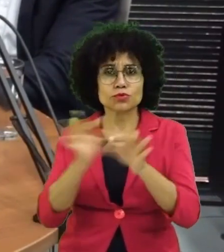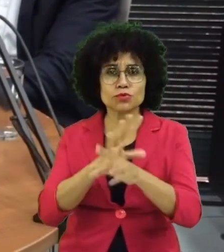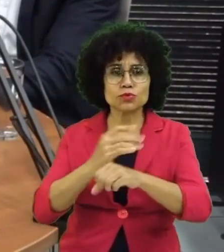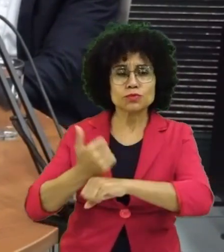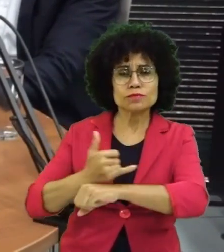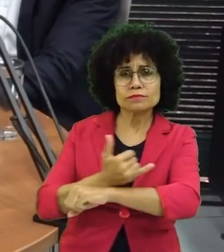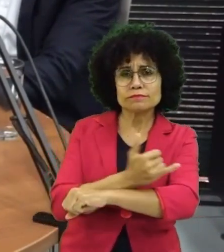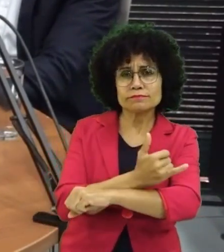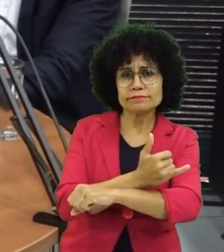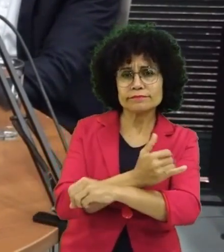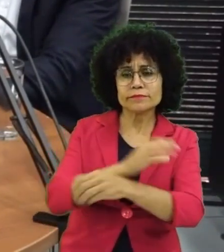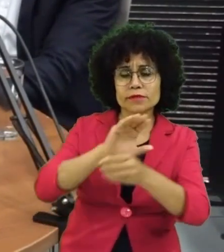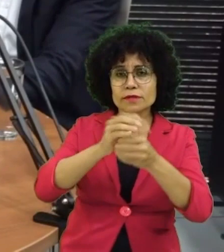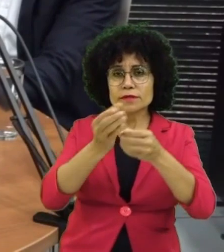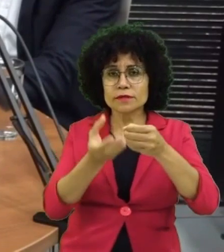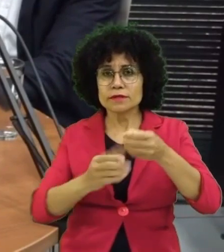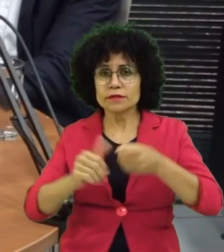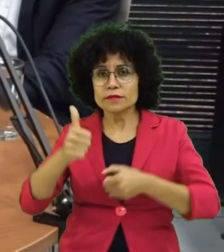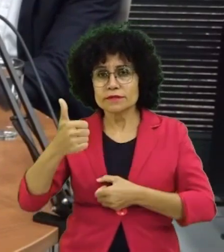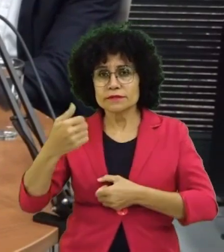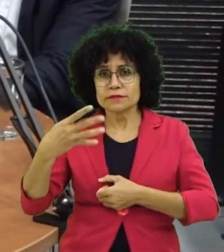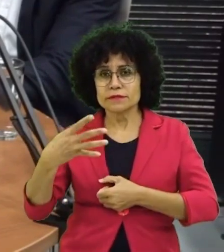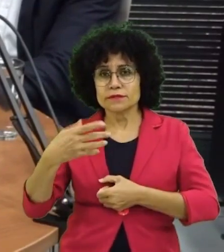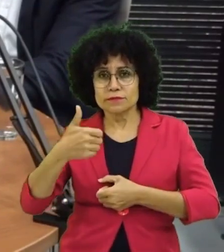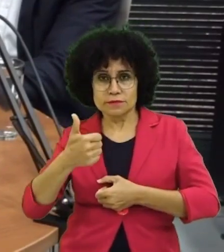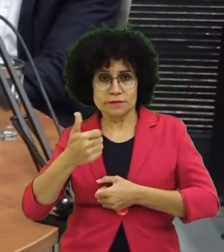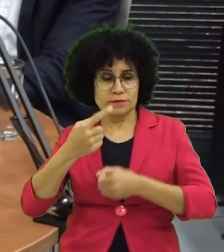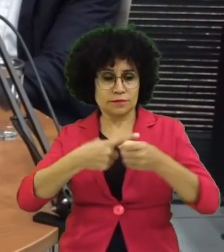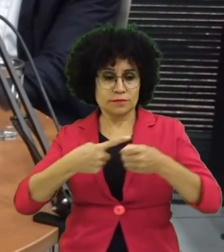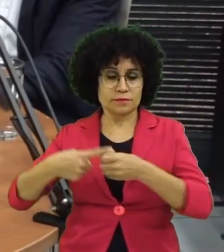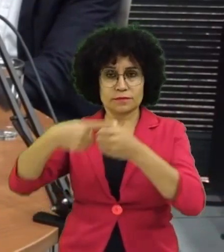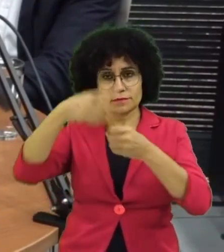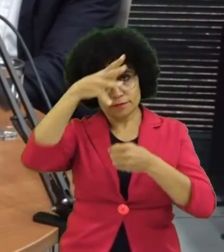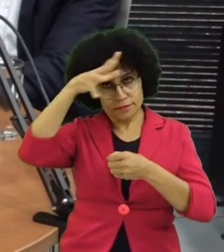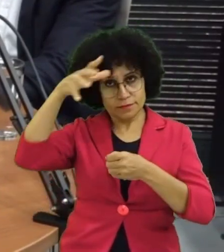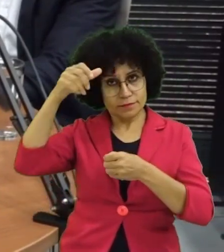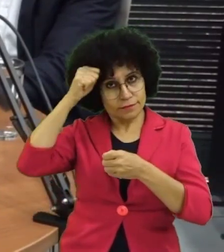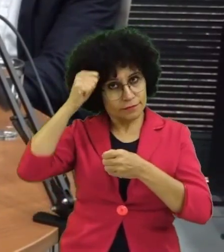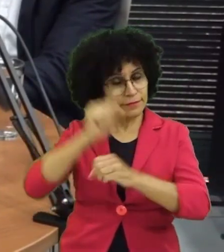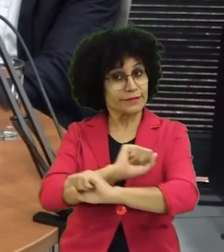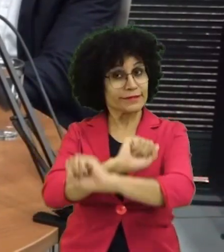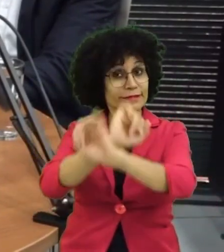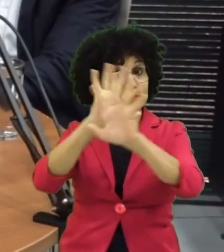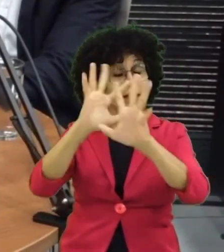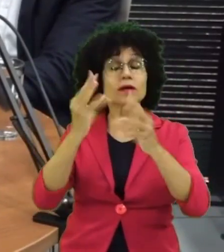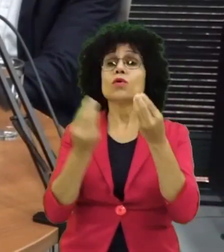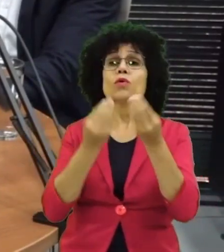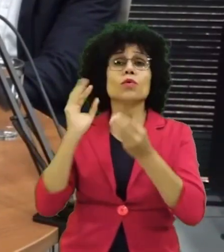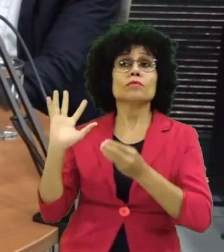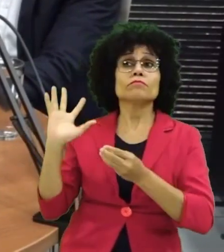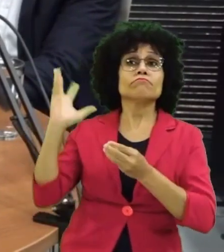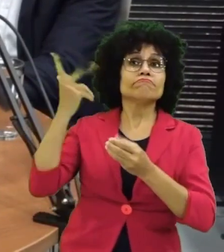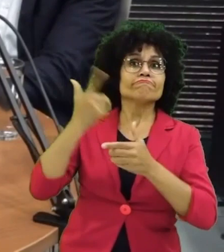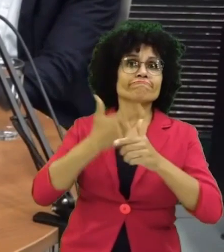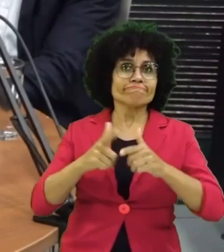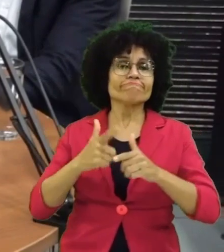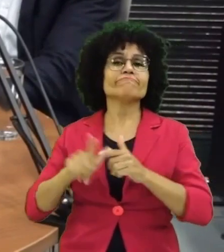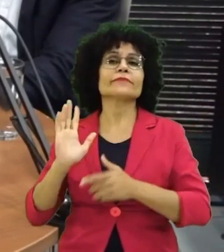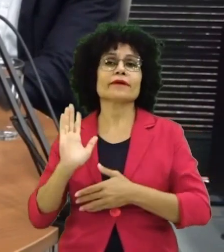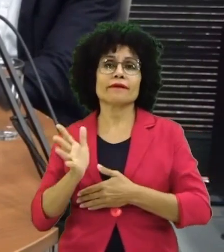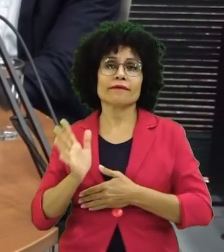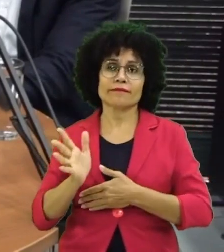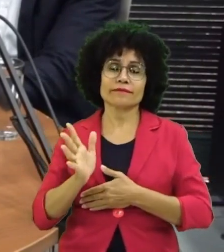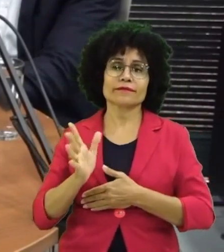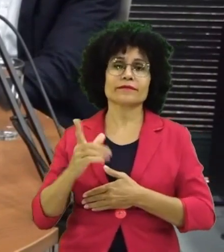do saneamento nos 141 municípios de Mato Grosso. E, é claro, apontar soluções para os problemas ainda